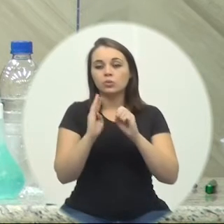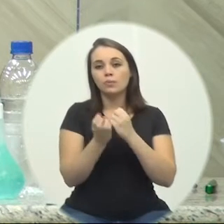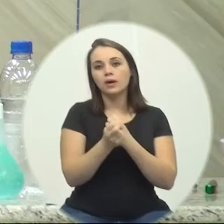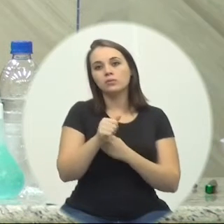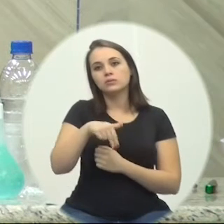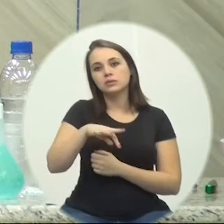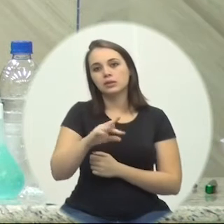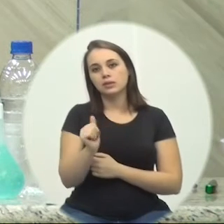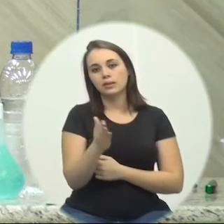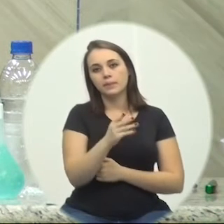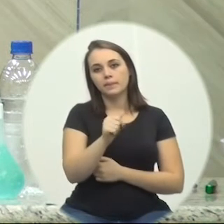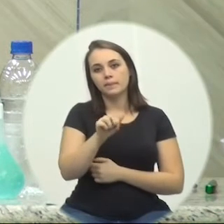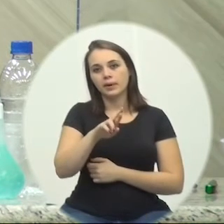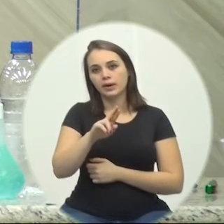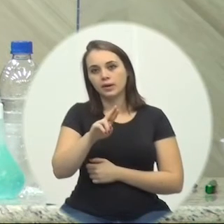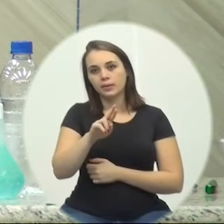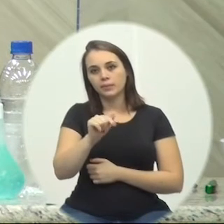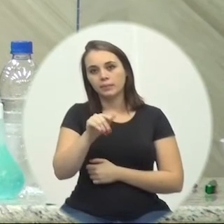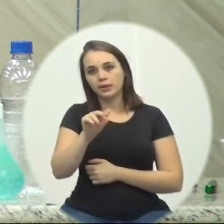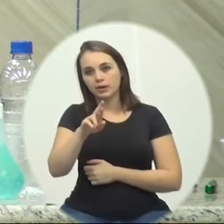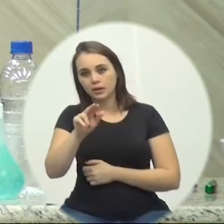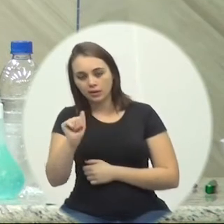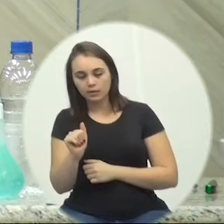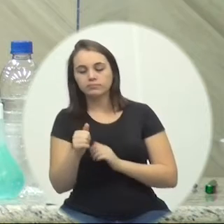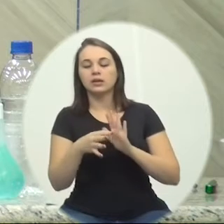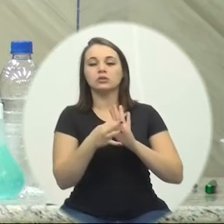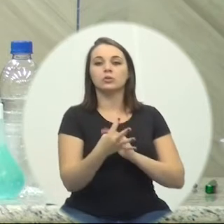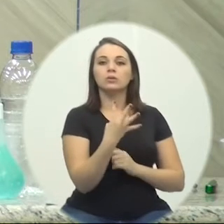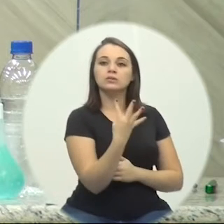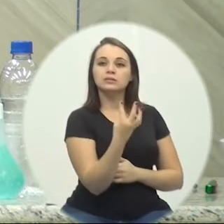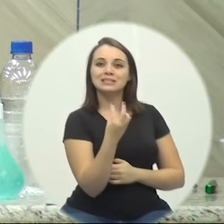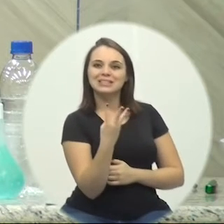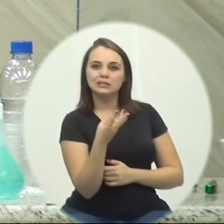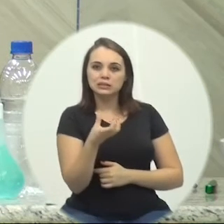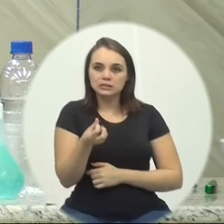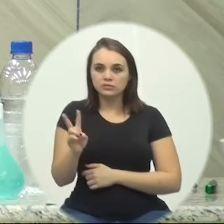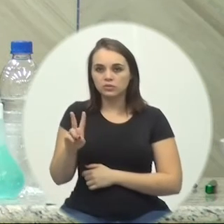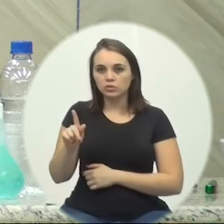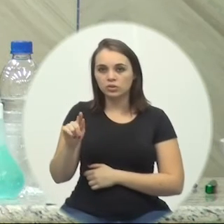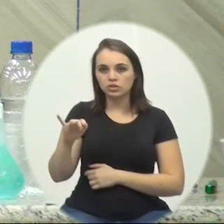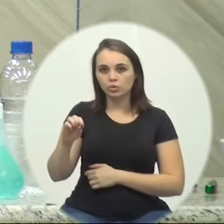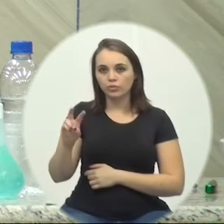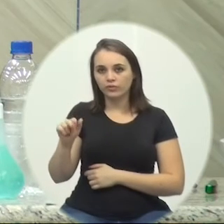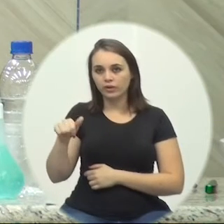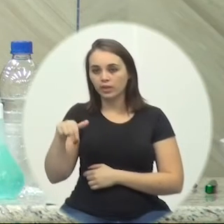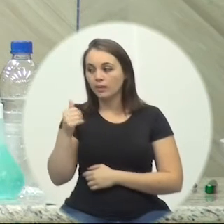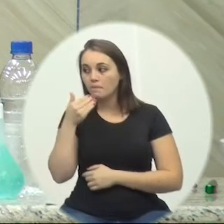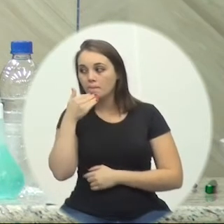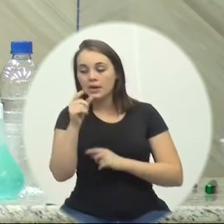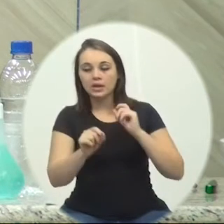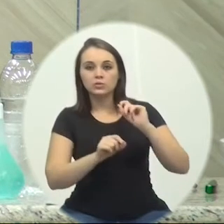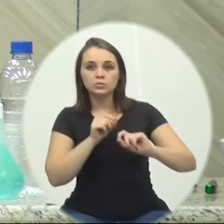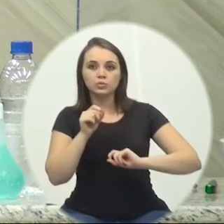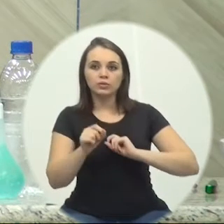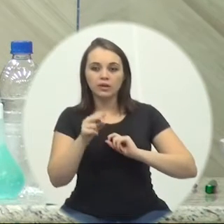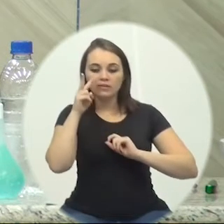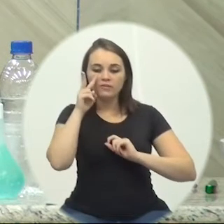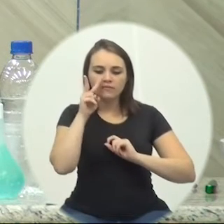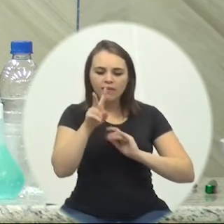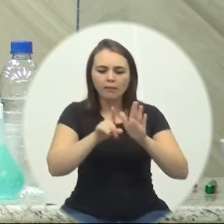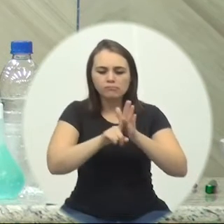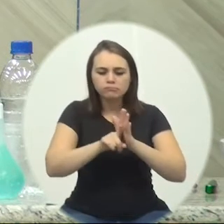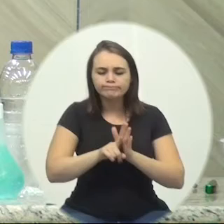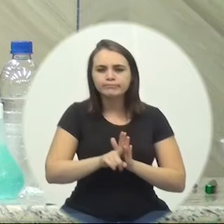Indicação 436-2021, autora vereadora Giovana Mondardo, fiscalização sobre possível emissão de gás